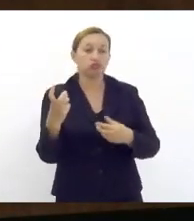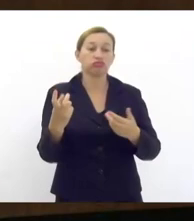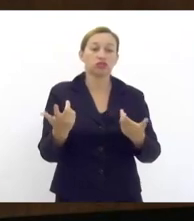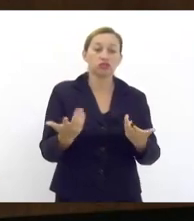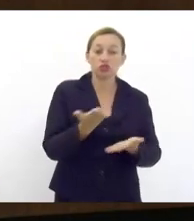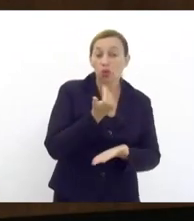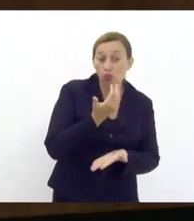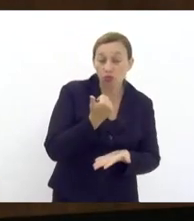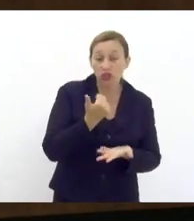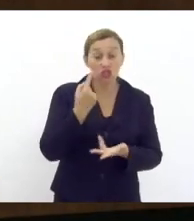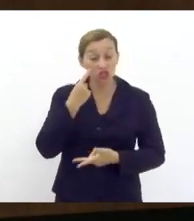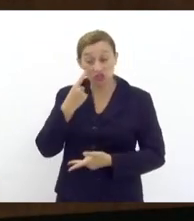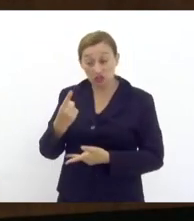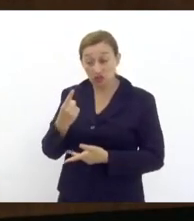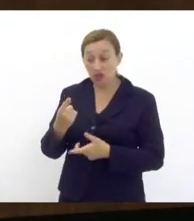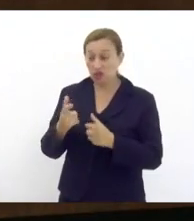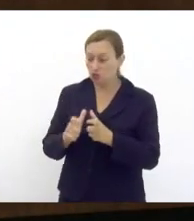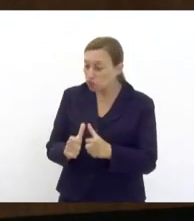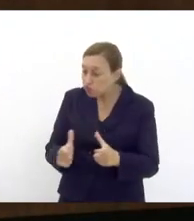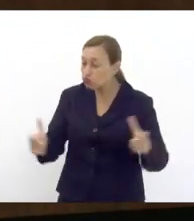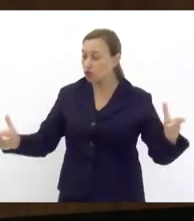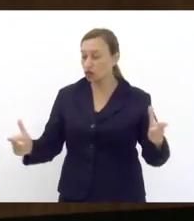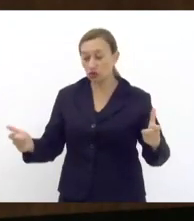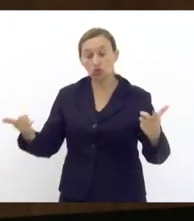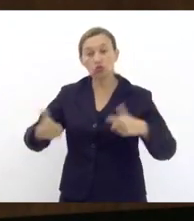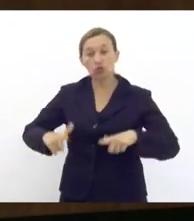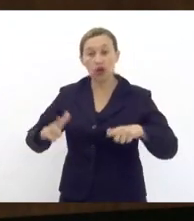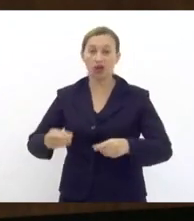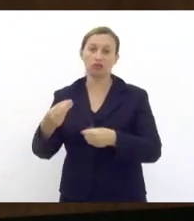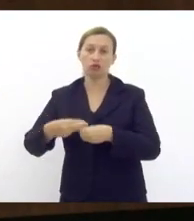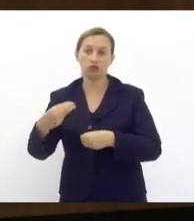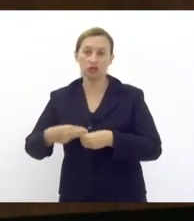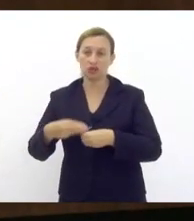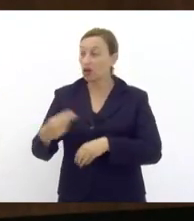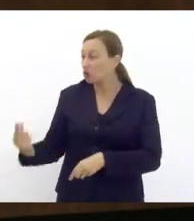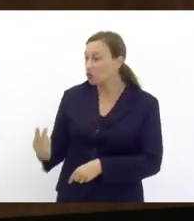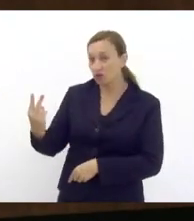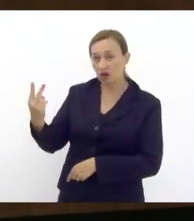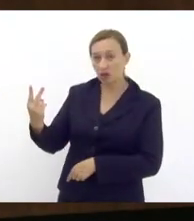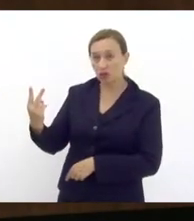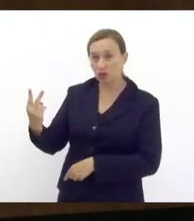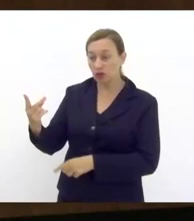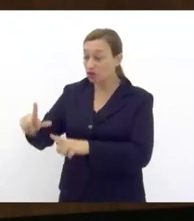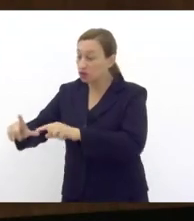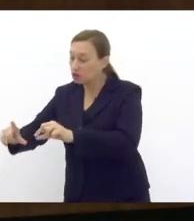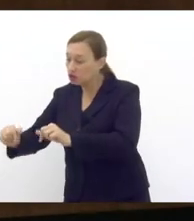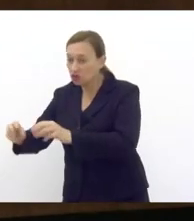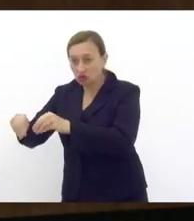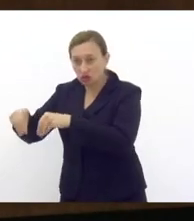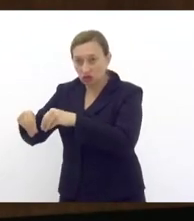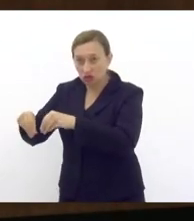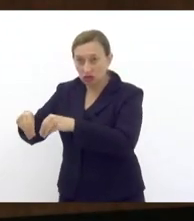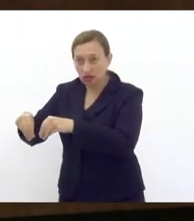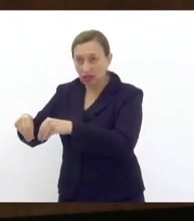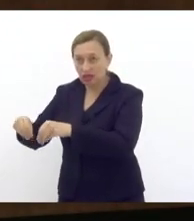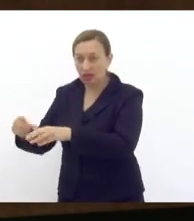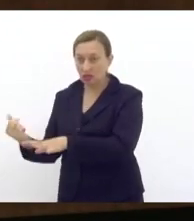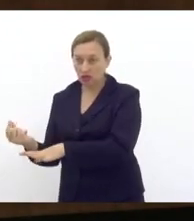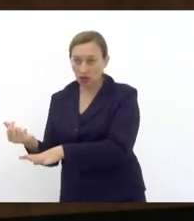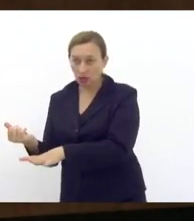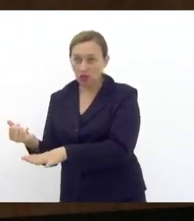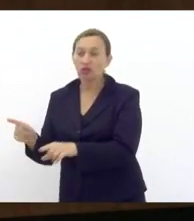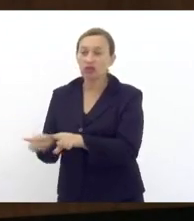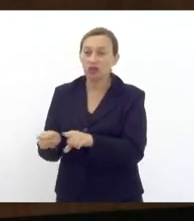hoje fosse o município de maior crescimento, seja em valor de mercados, terrenos, seja mesmo de população e na quantidade